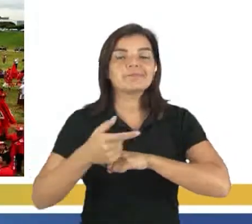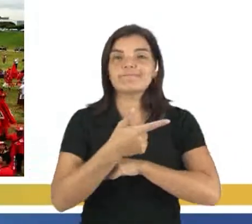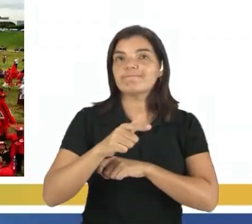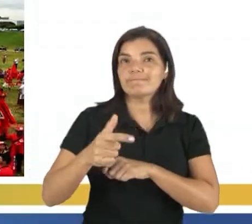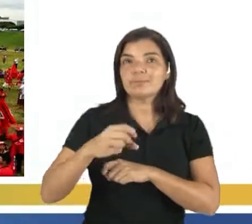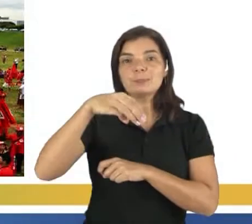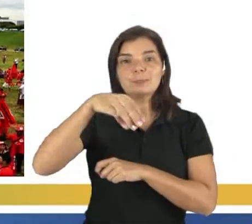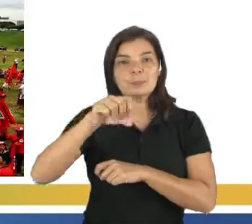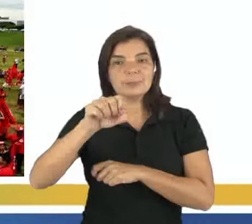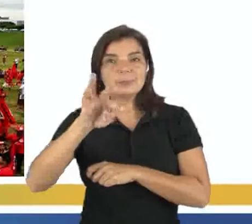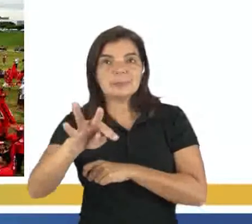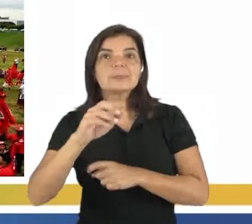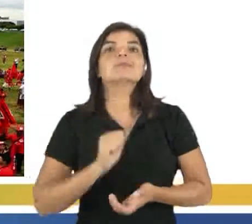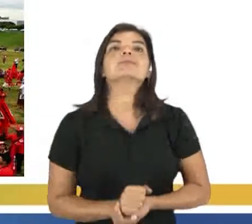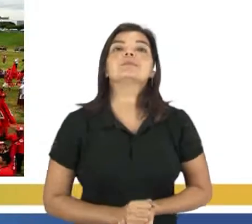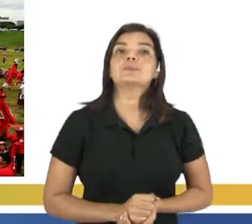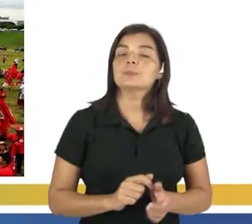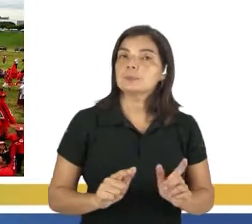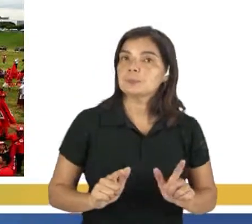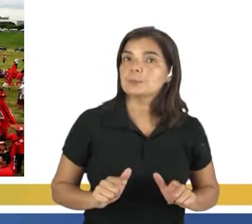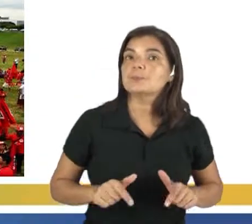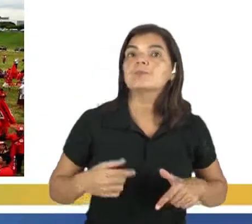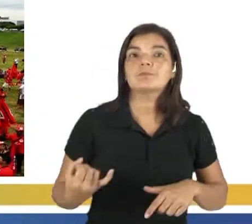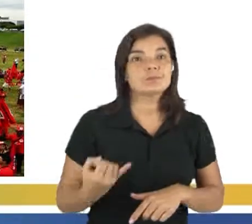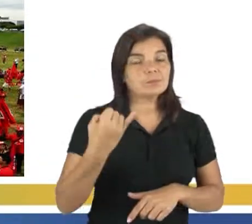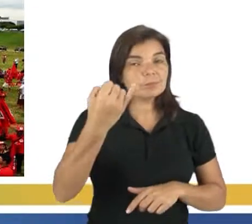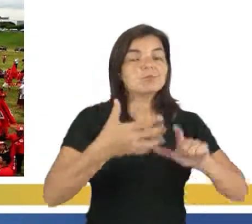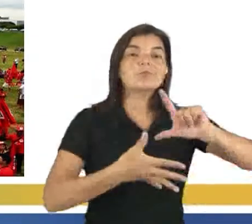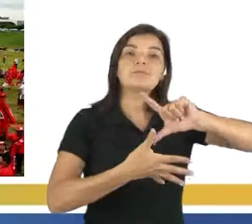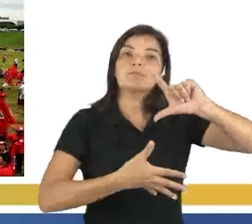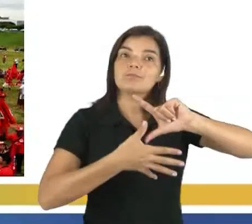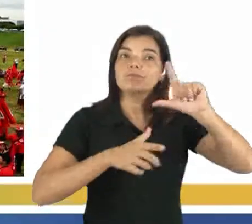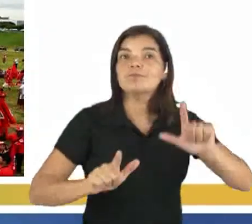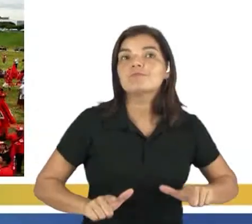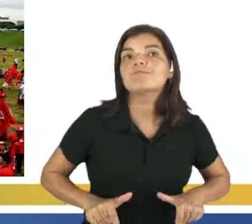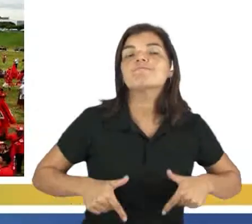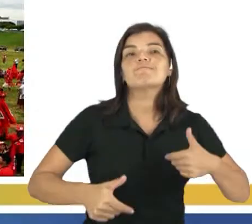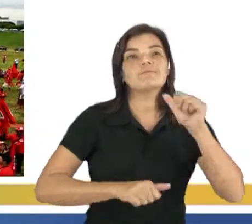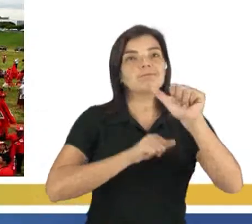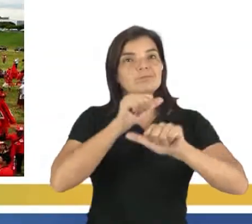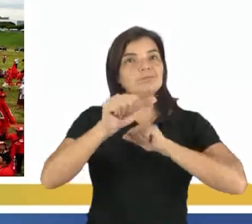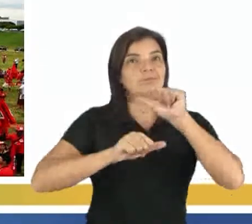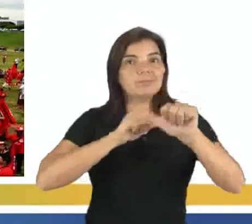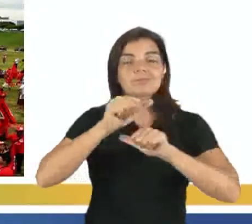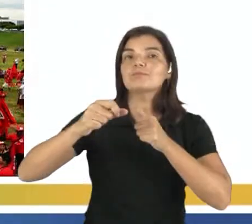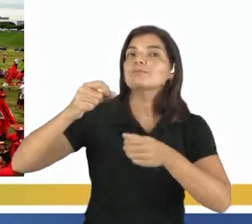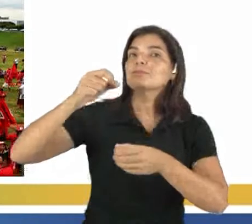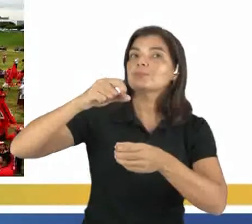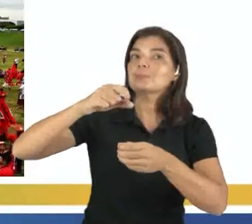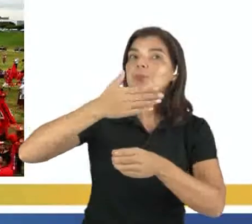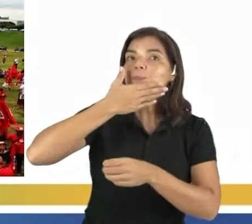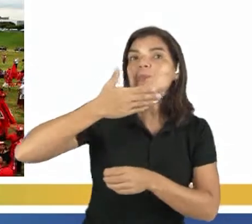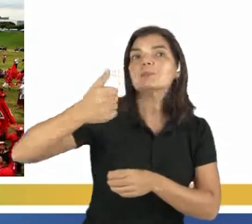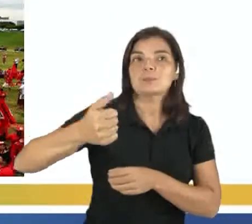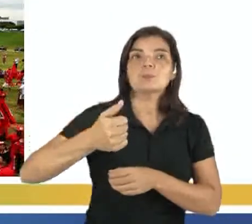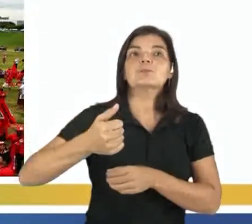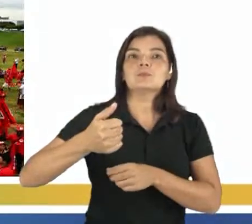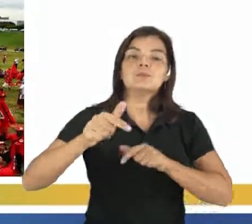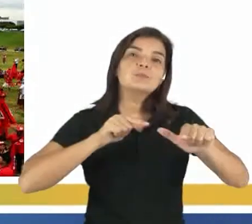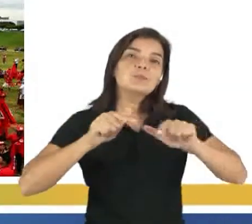sem terra, o MST, um dos mais importantes da América Latina, lutam pela reforma agrária e por melhoria nas